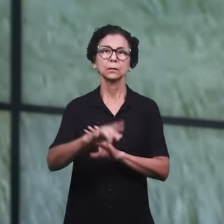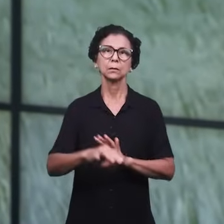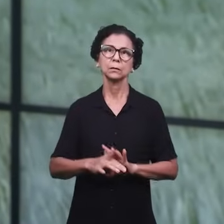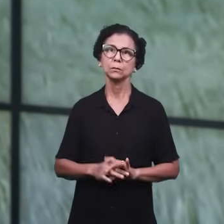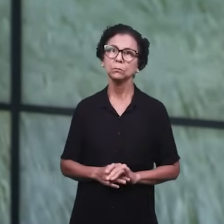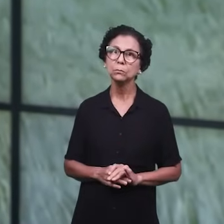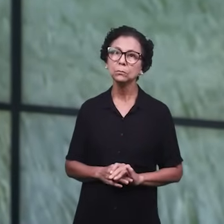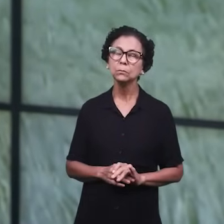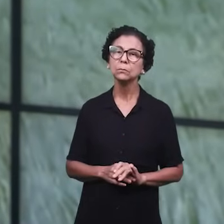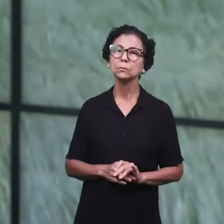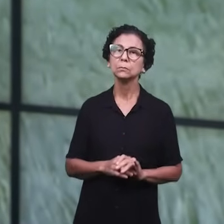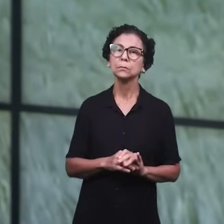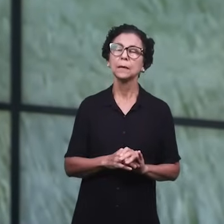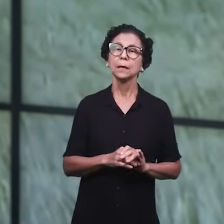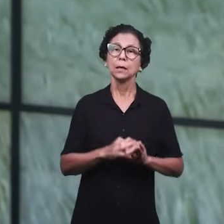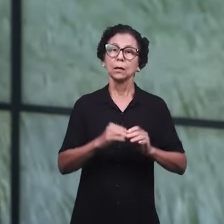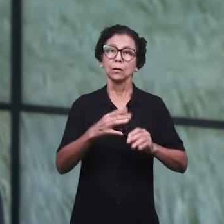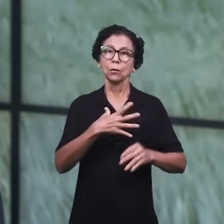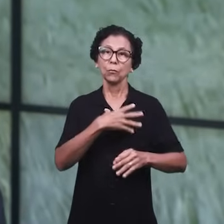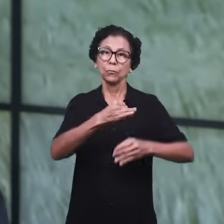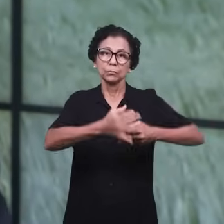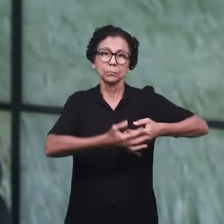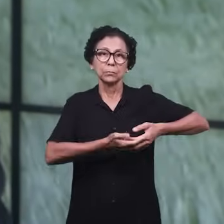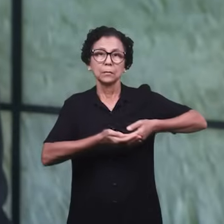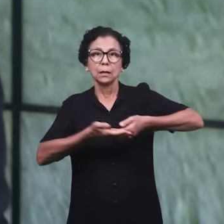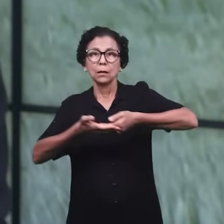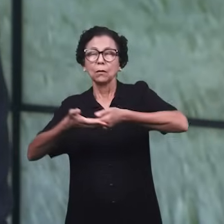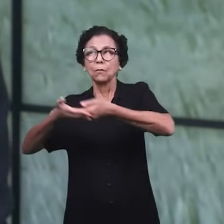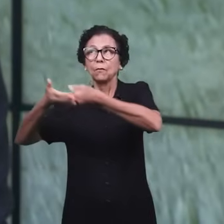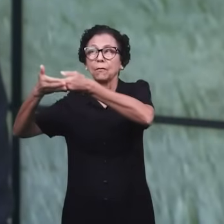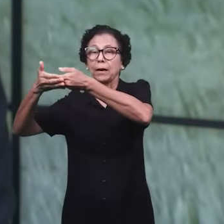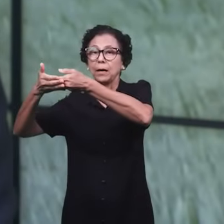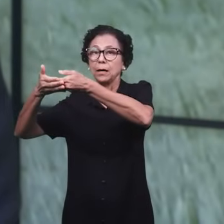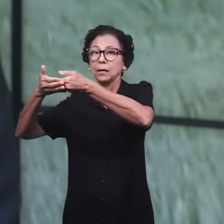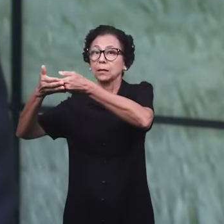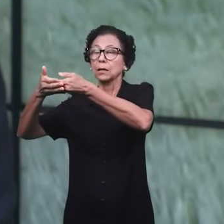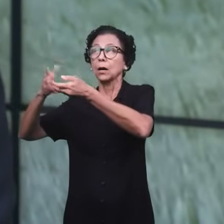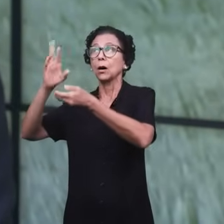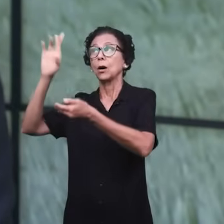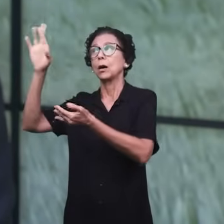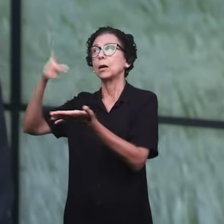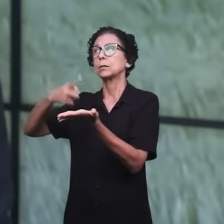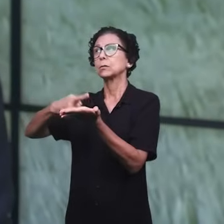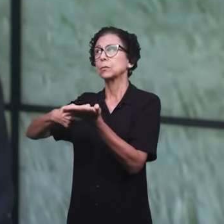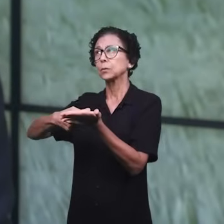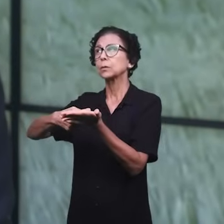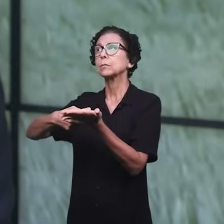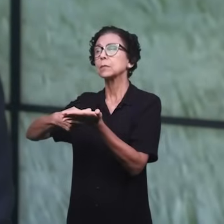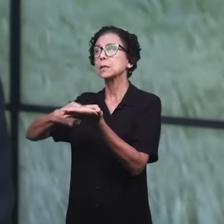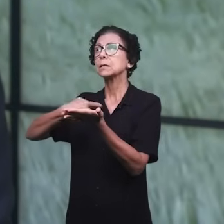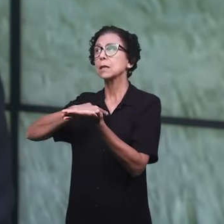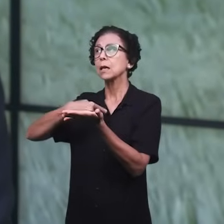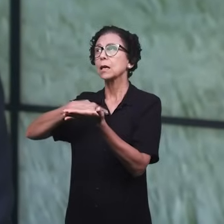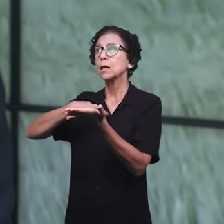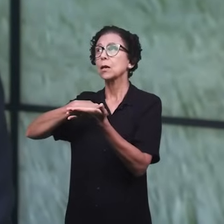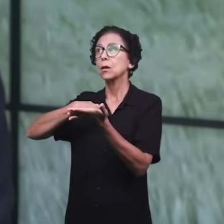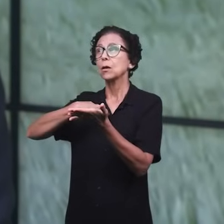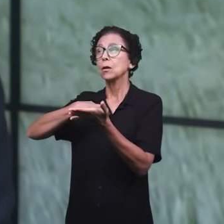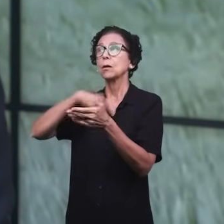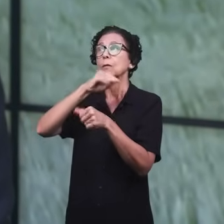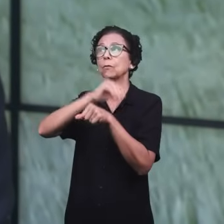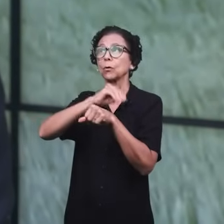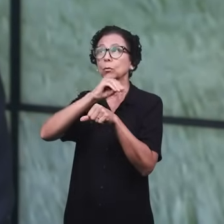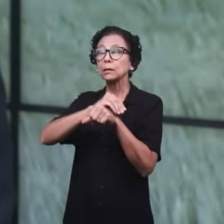e entrega ao Senhor ele está assumindo um compromisso com o senhor que ele vai criar o seu filho no